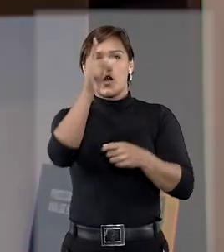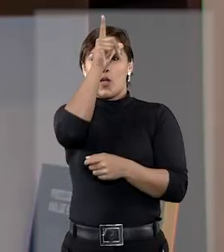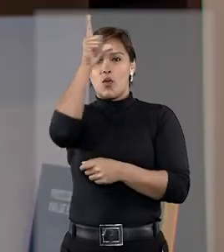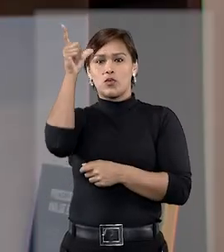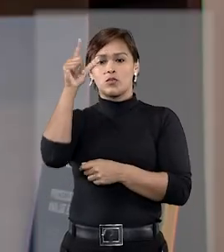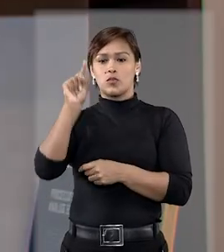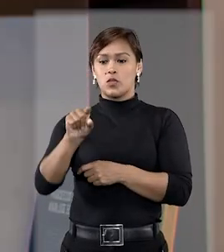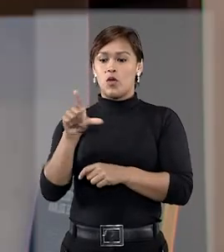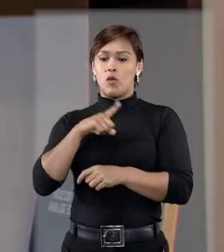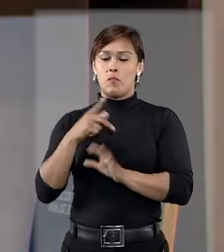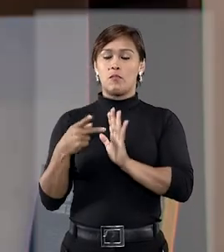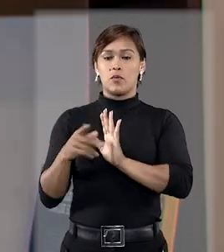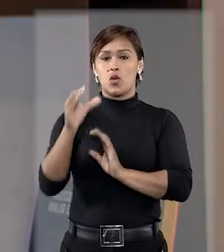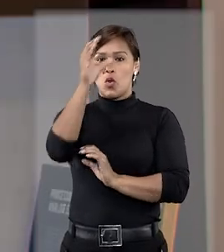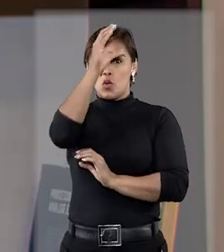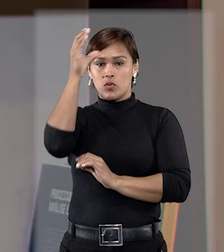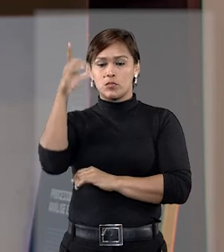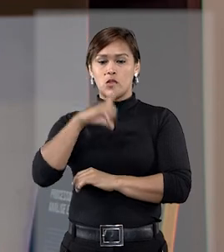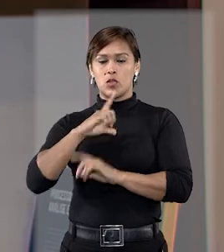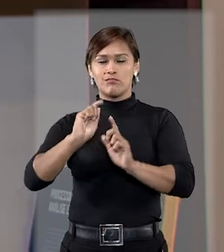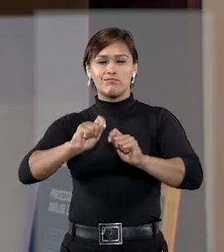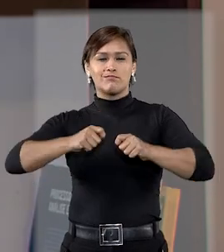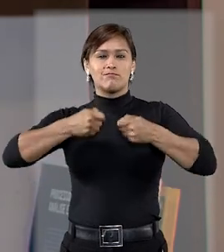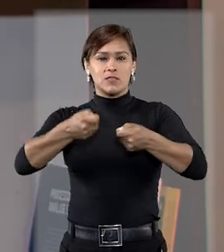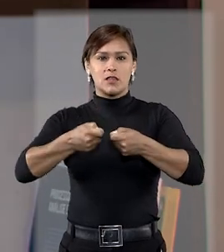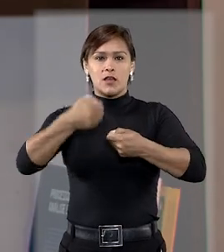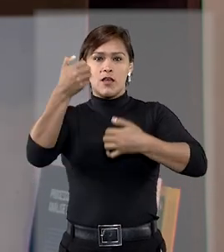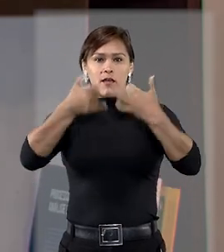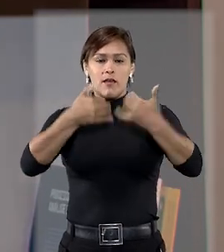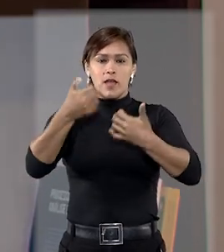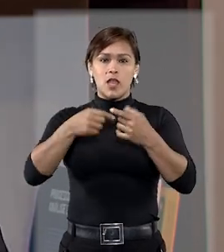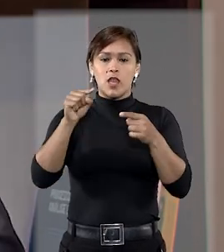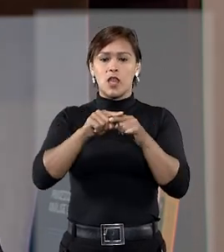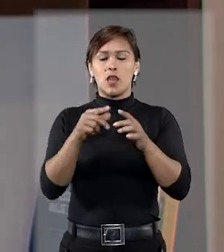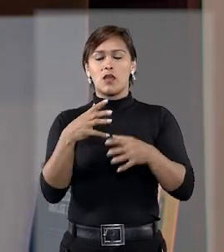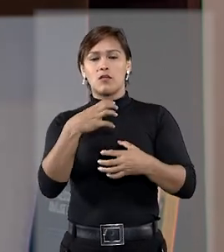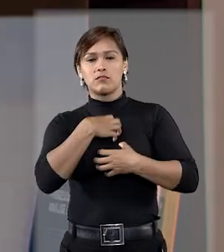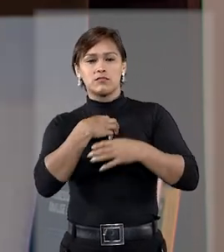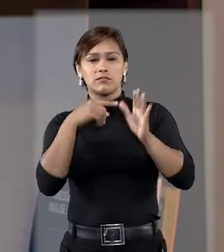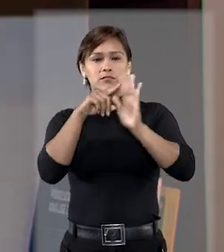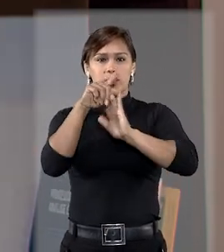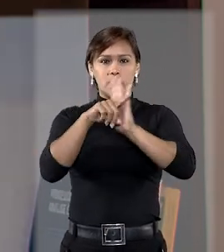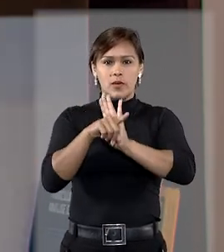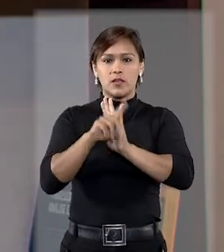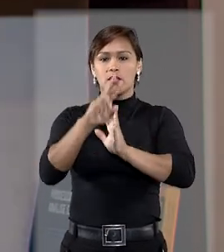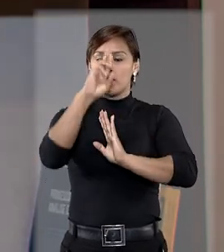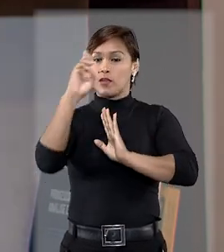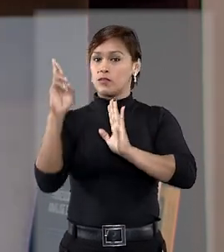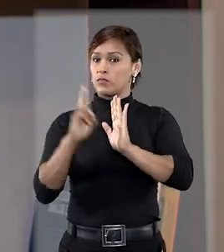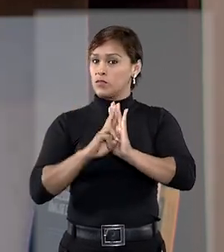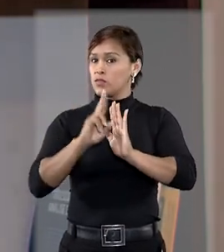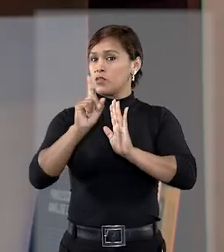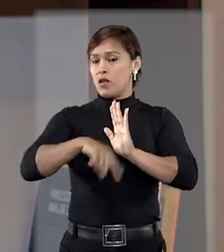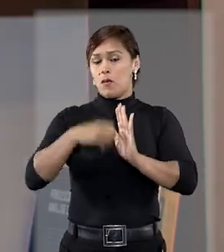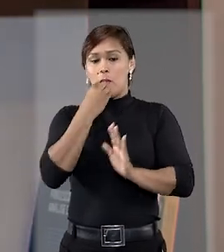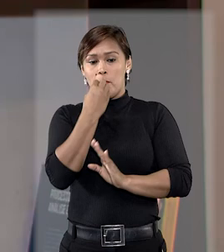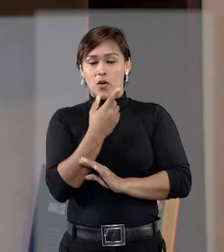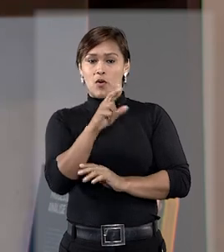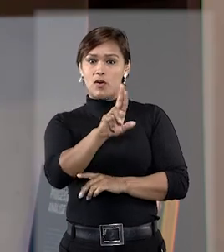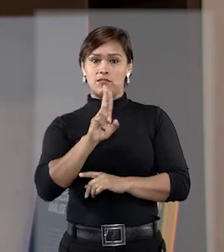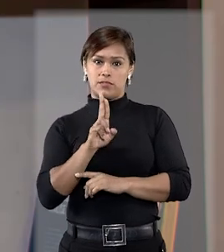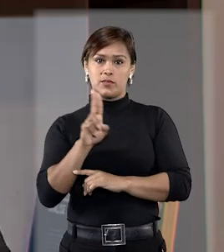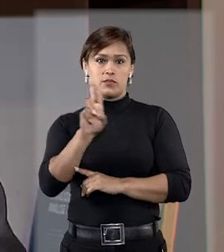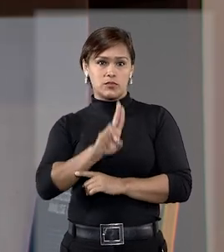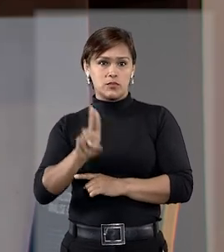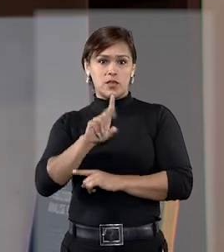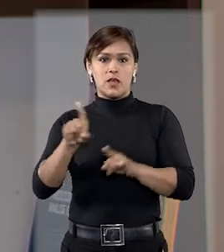traz para o consumidor uma defesa, uma forma de análise dessa responsabilidade muito favorável a